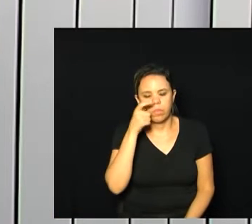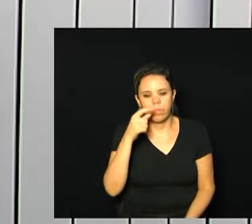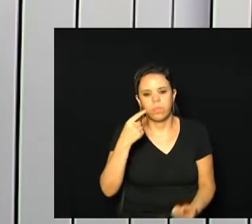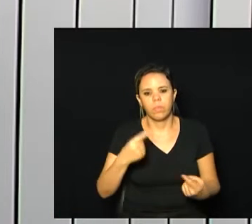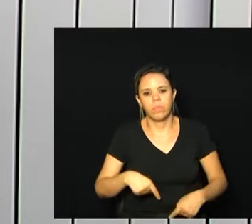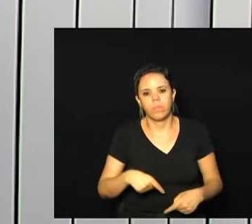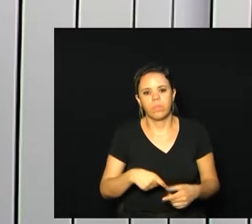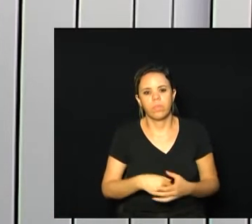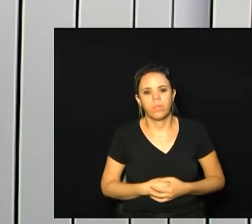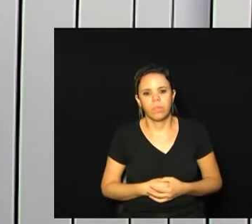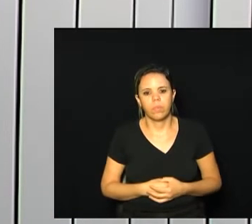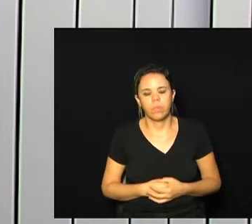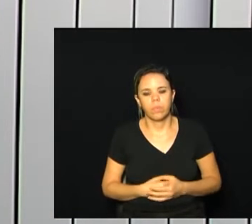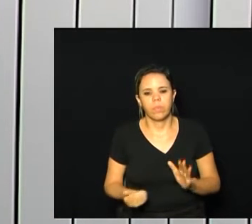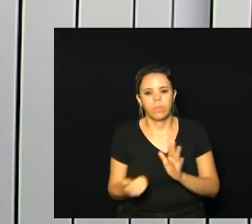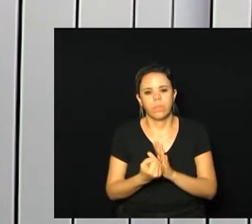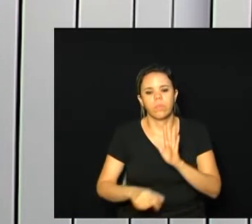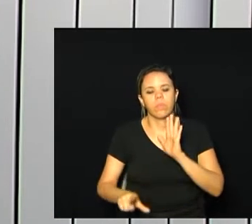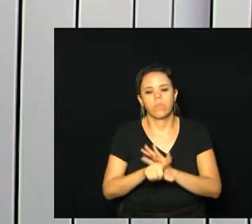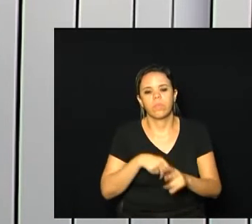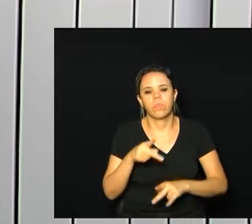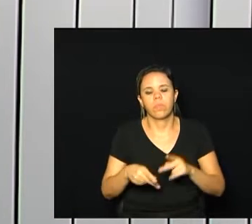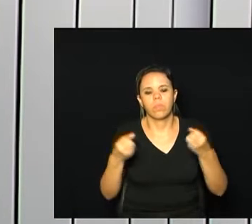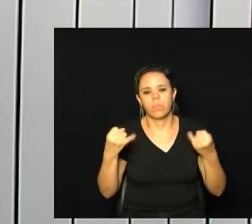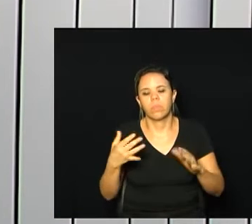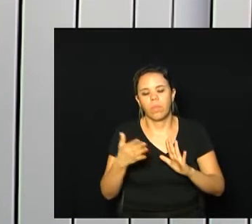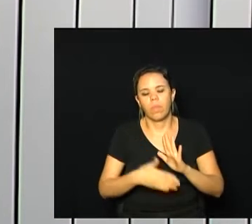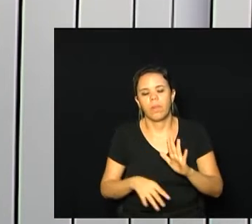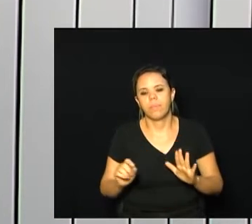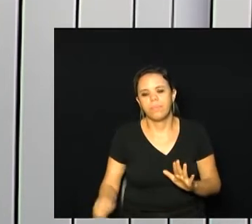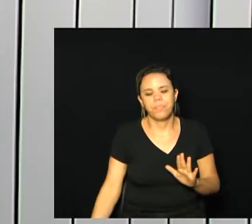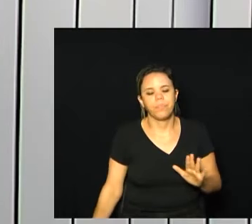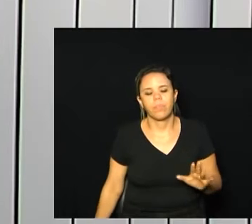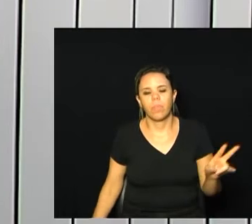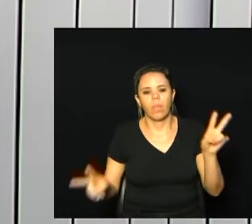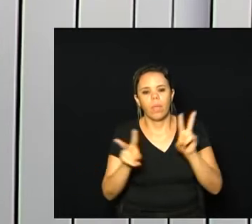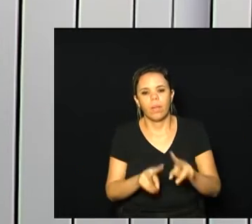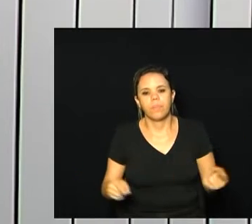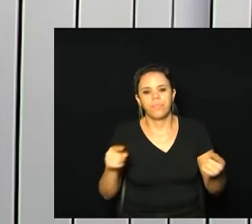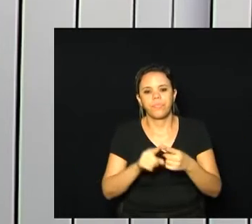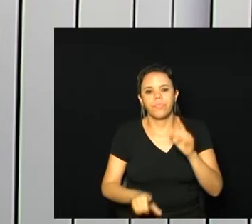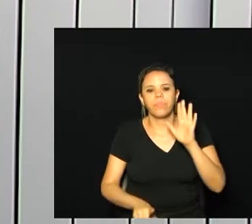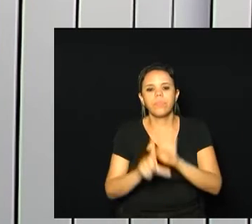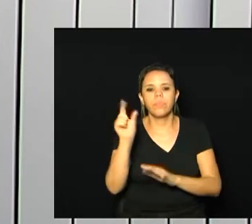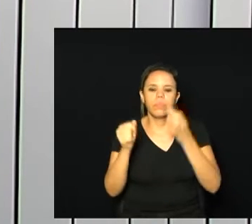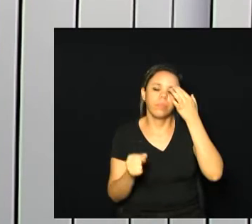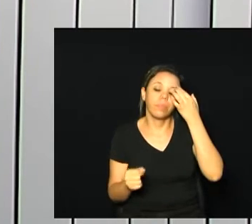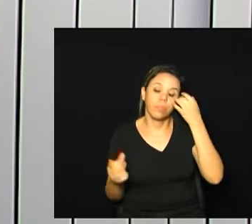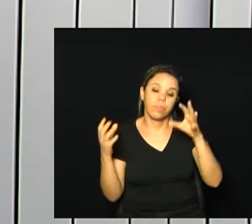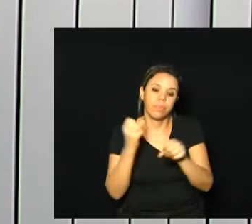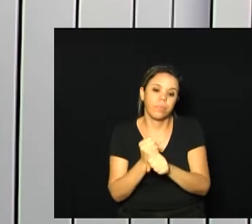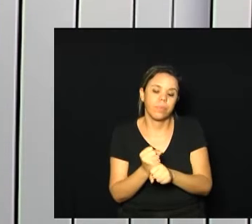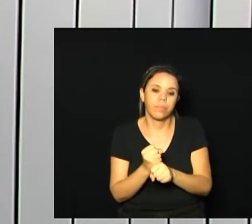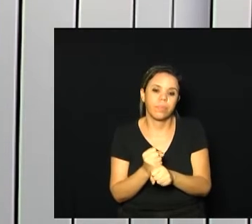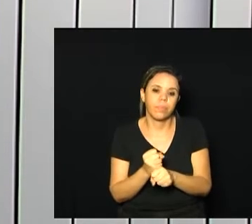contrário a esse marco legal, uma das justificativas é que, visando o lucro, as contas podem